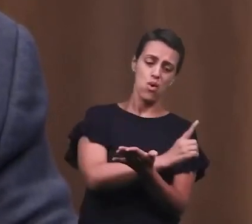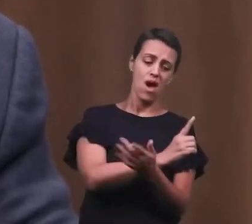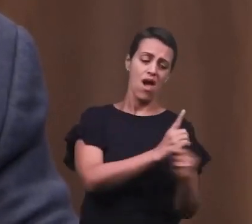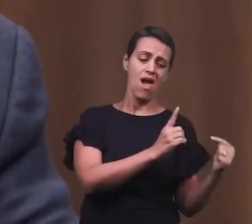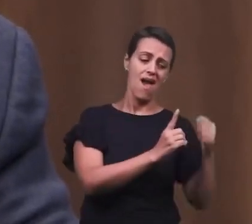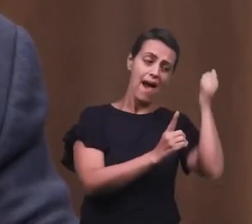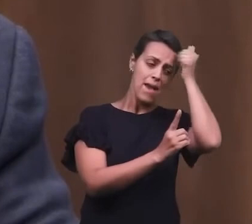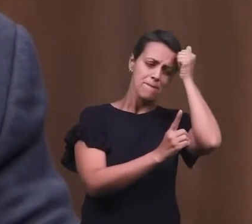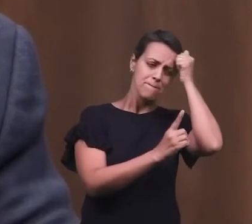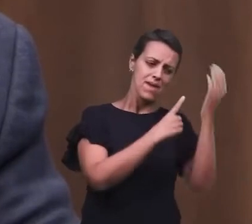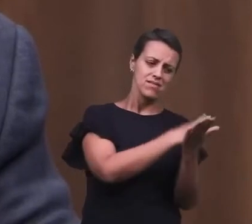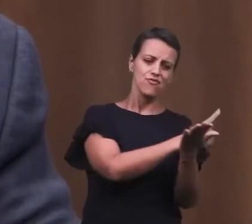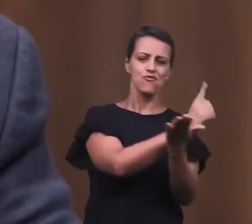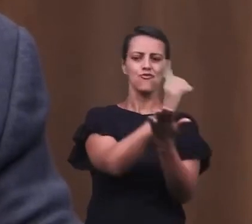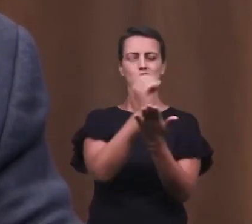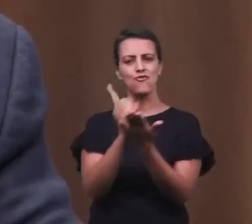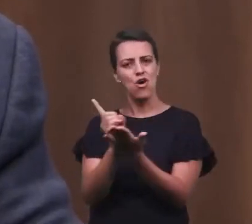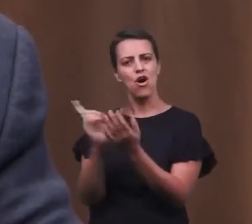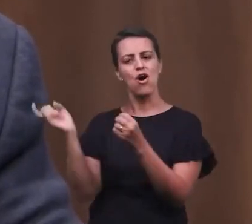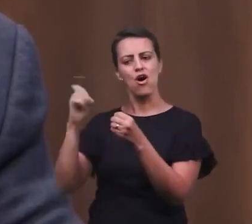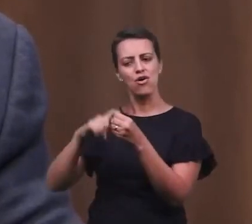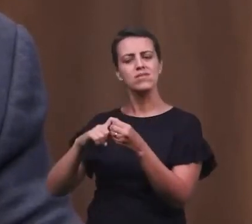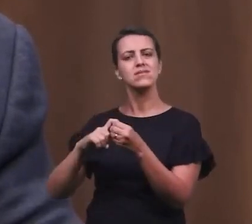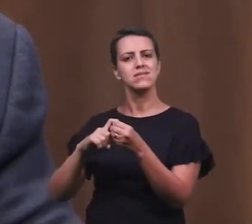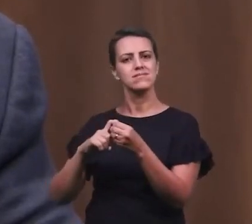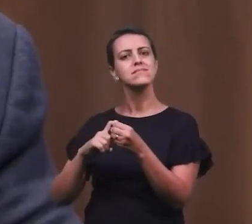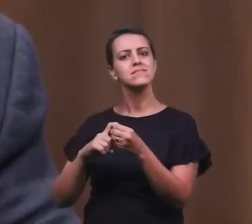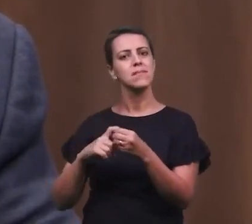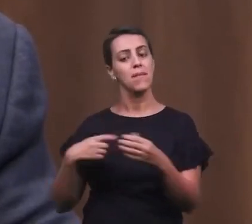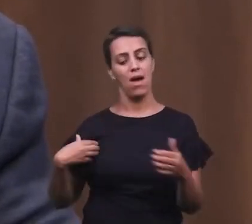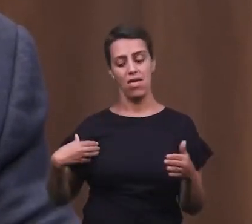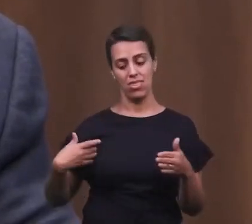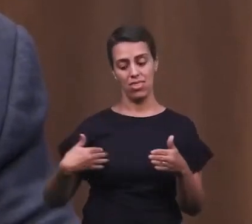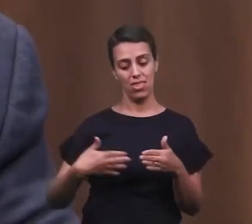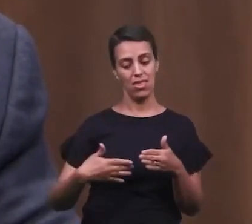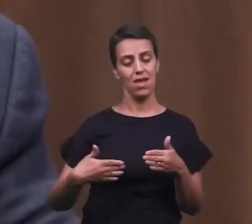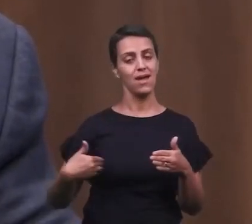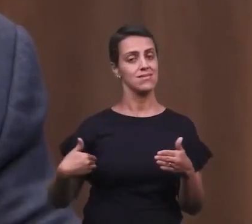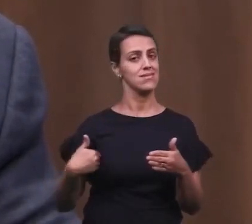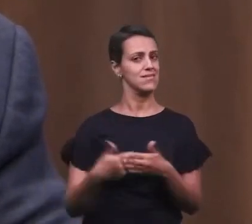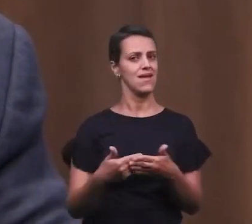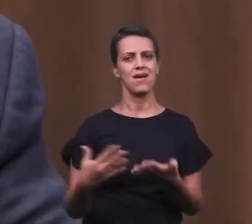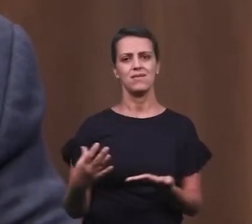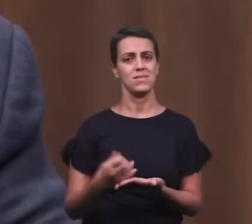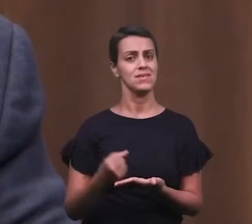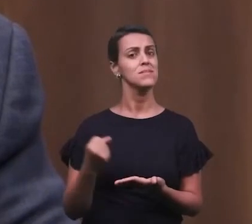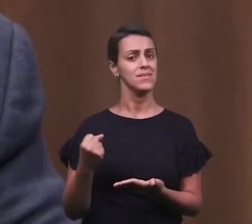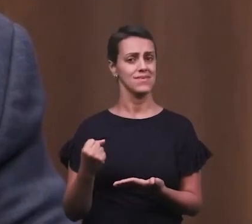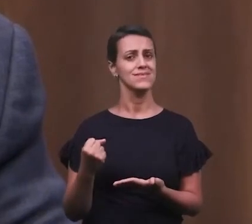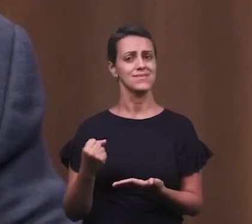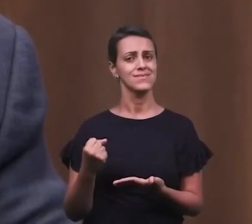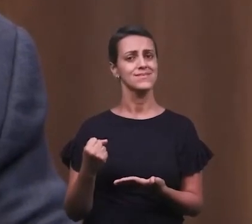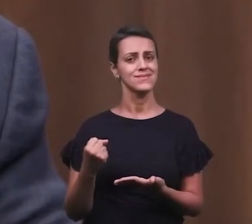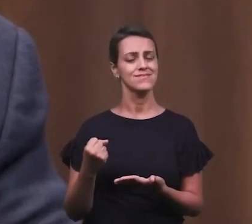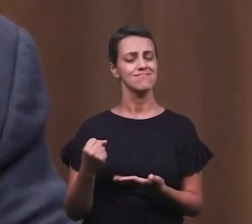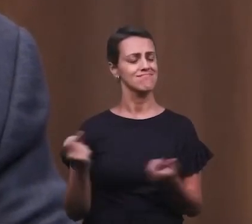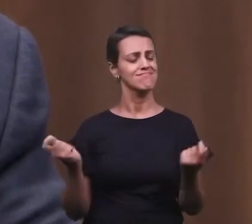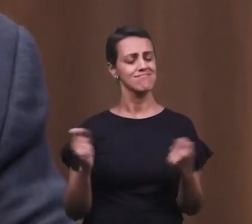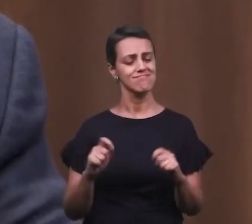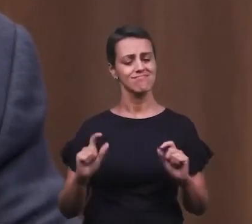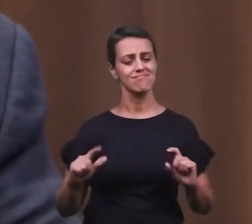trazer para a presença do Senhor, mas isso até o momento do arrebatamento. Então, até o momento do arrebatamento, o Senhor pode operar na vida do